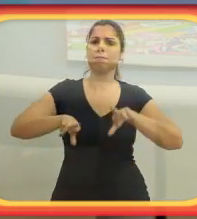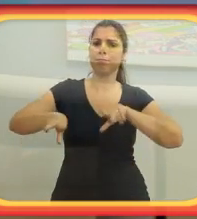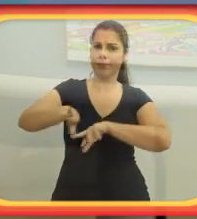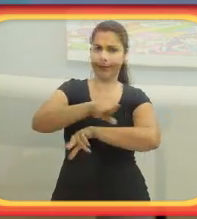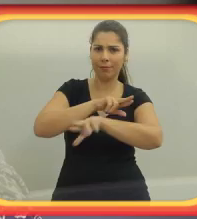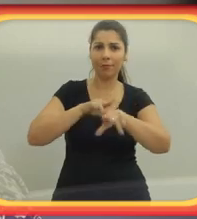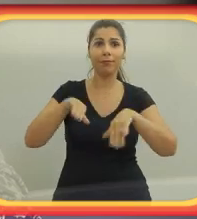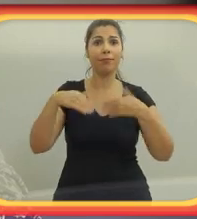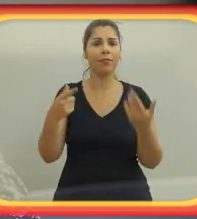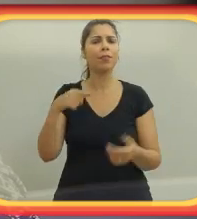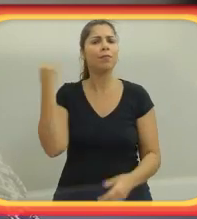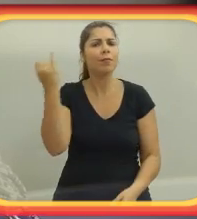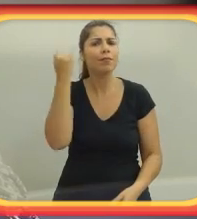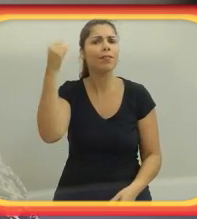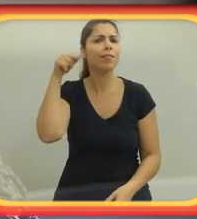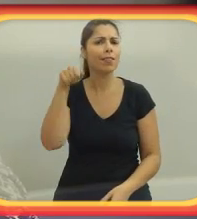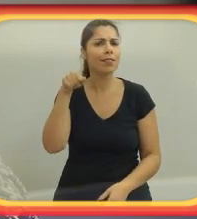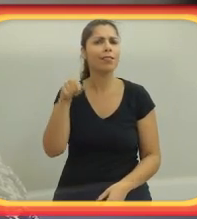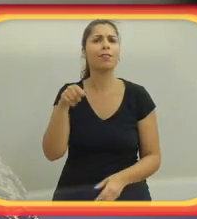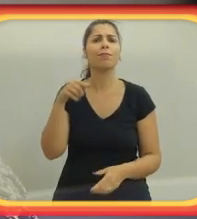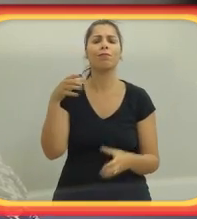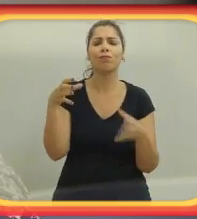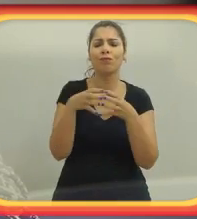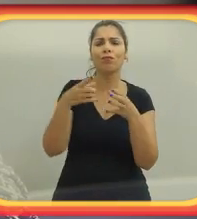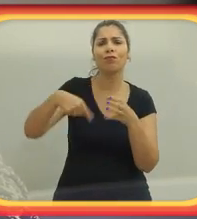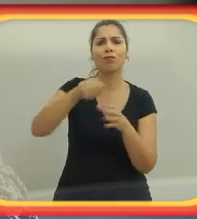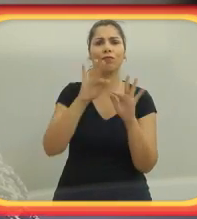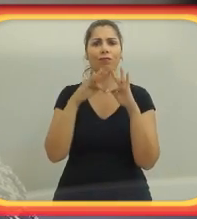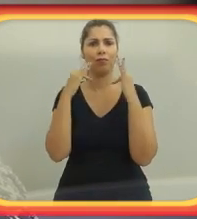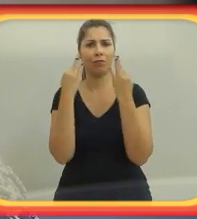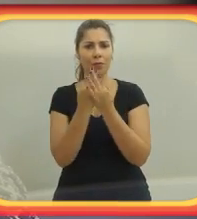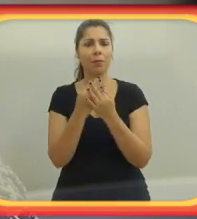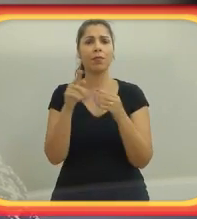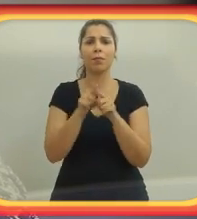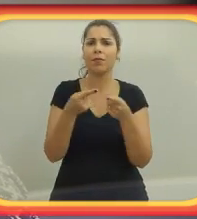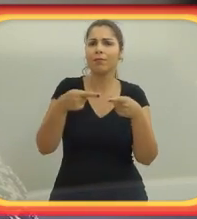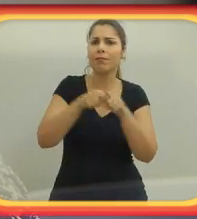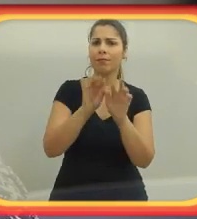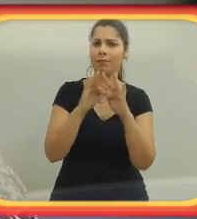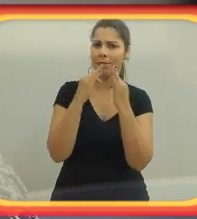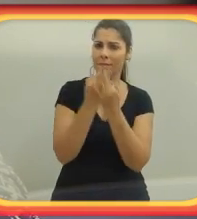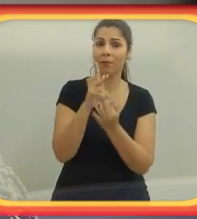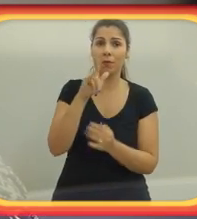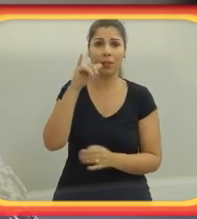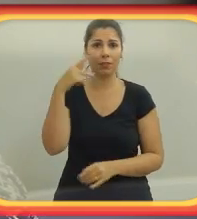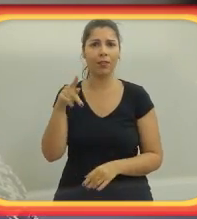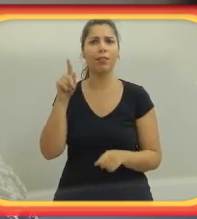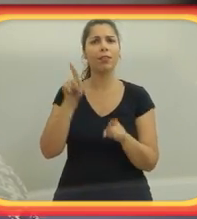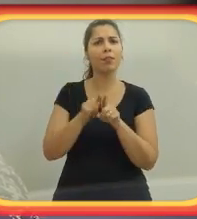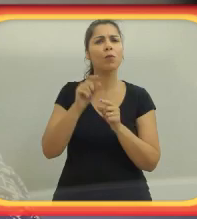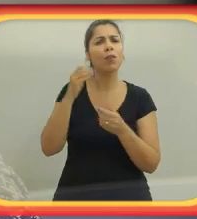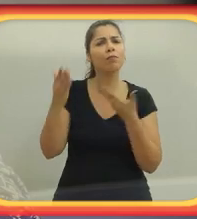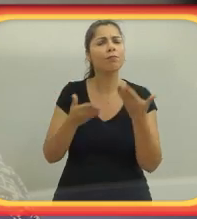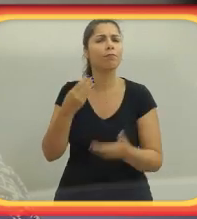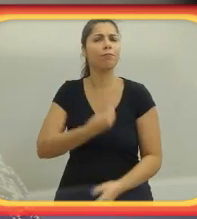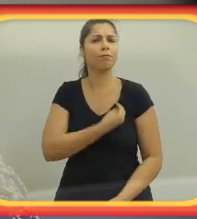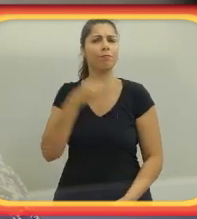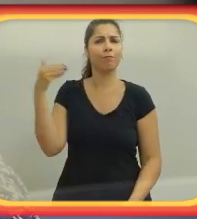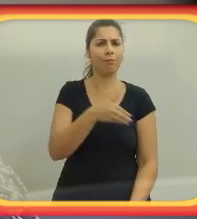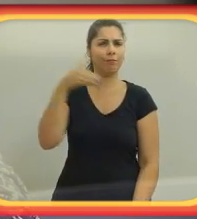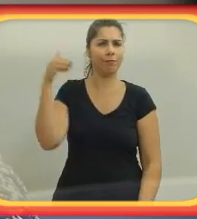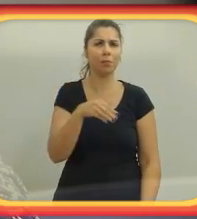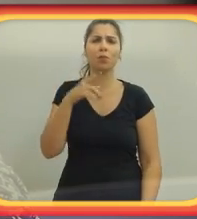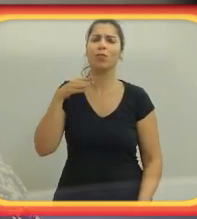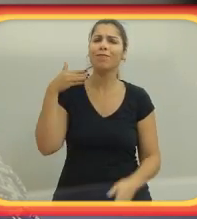como ela. Cada aluno é diferente do outro, então é muito importante essa convivência familiar,